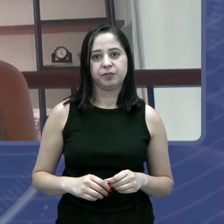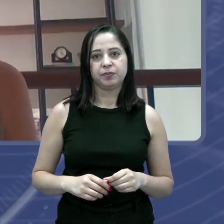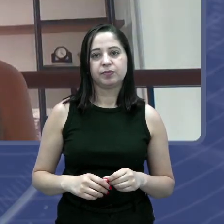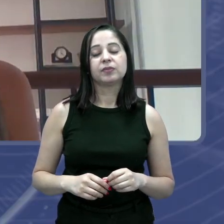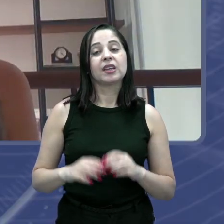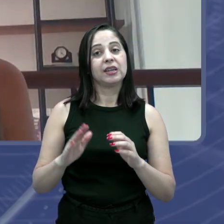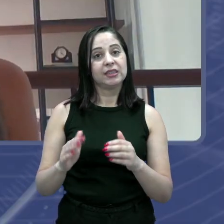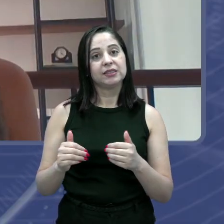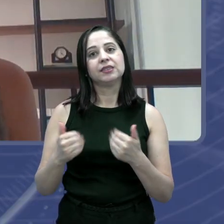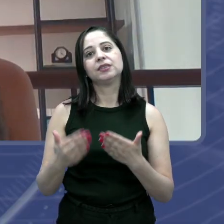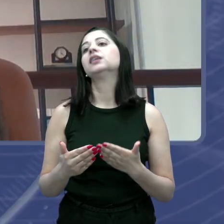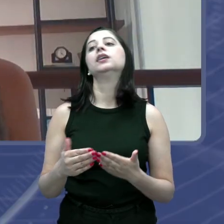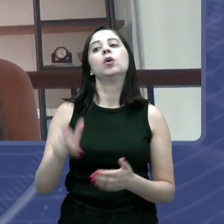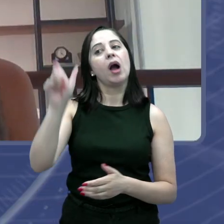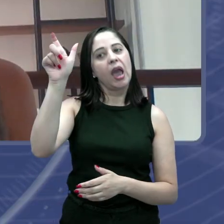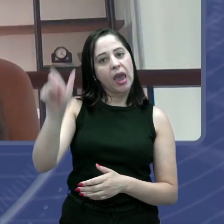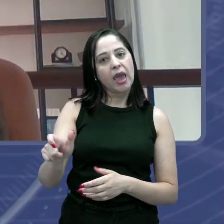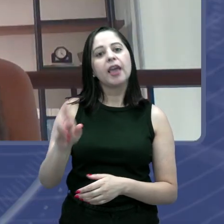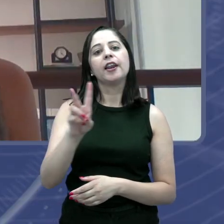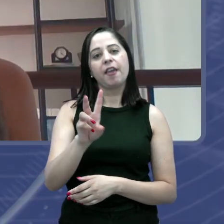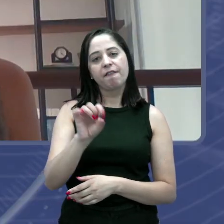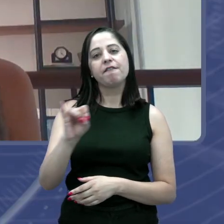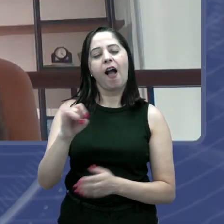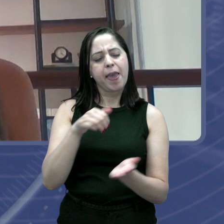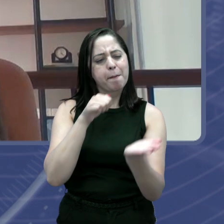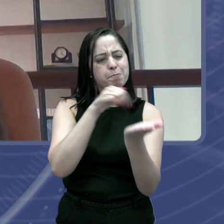Então, ele vai certamente atuar aí